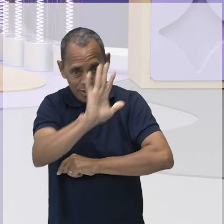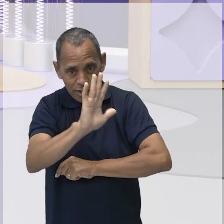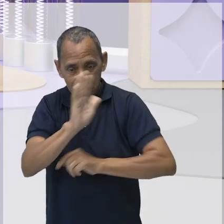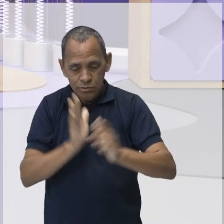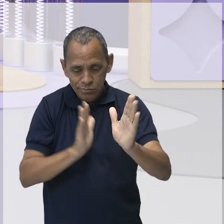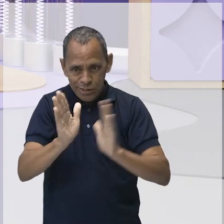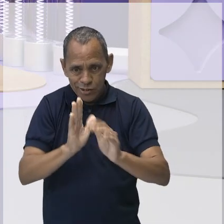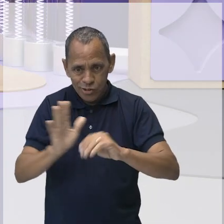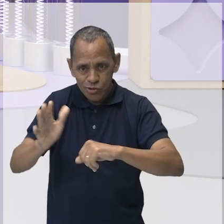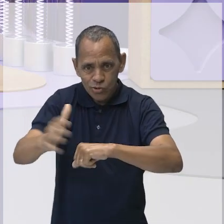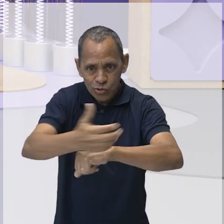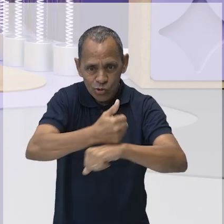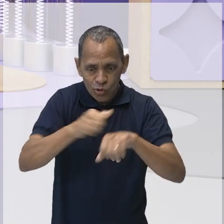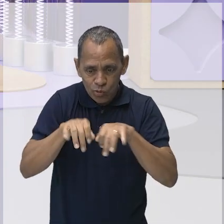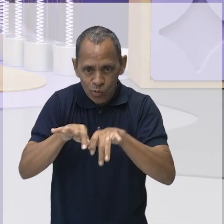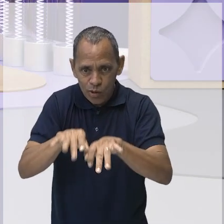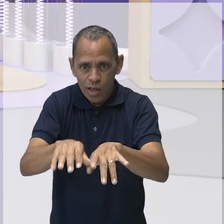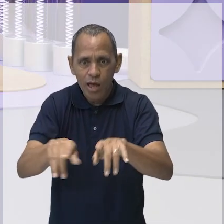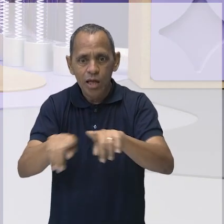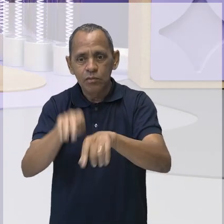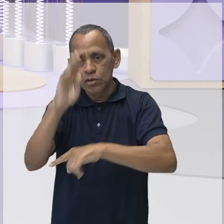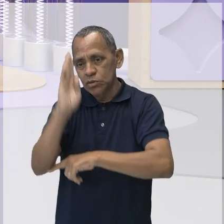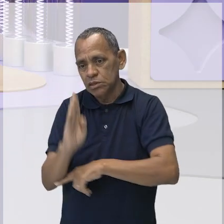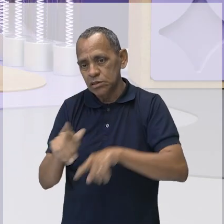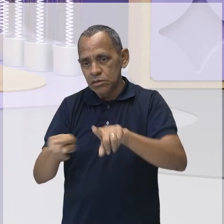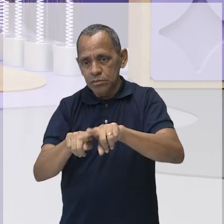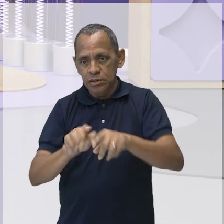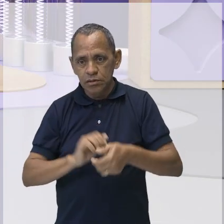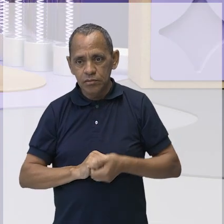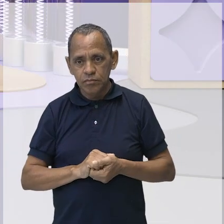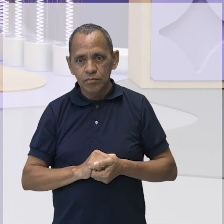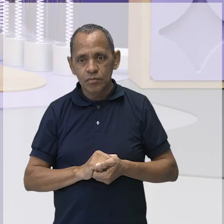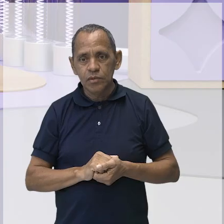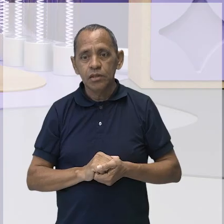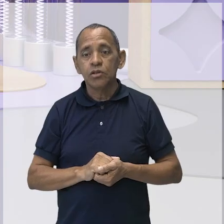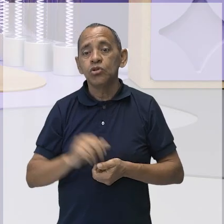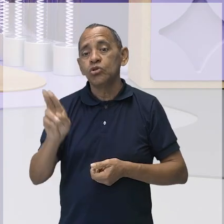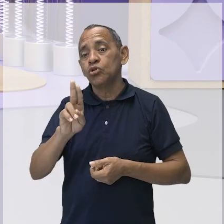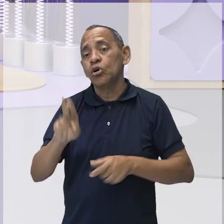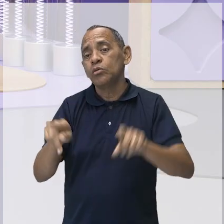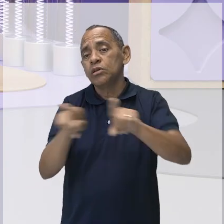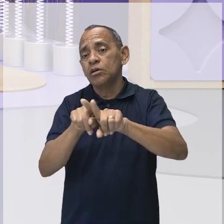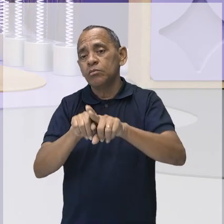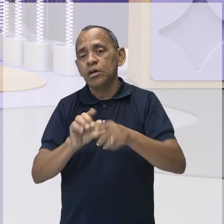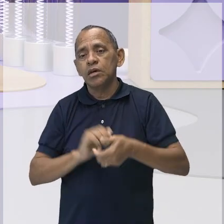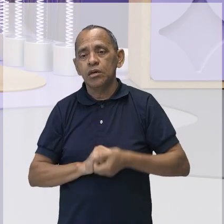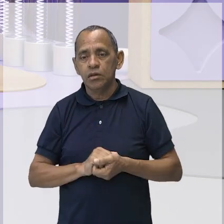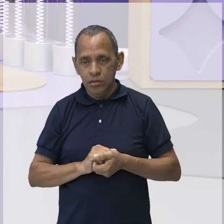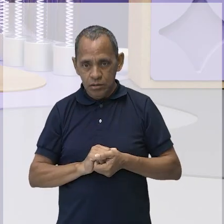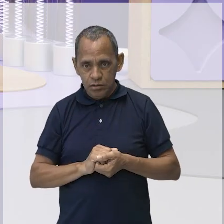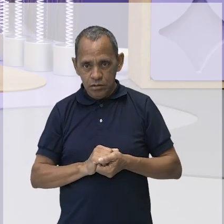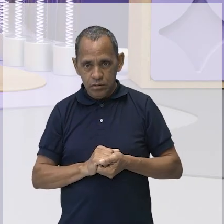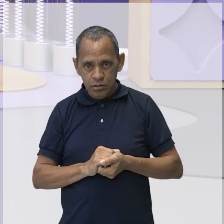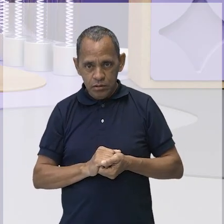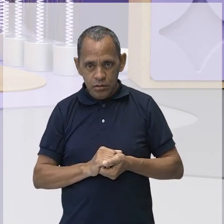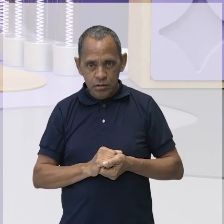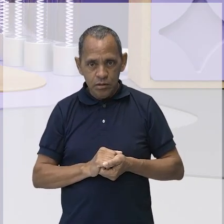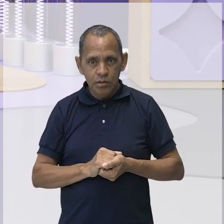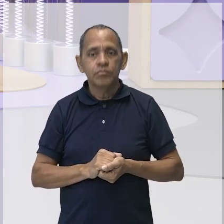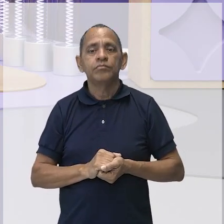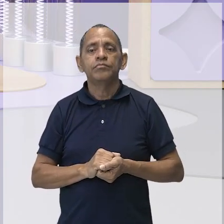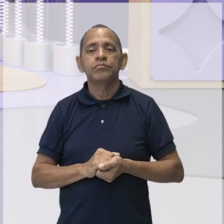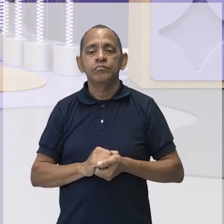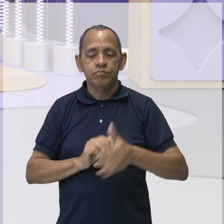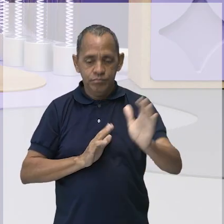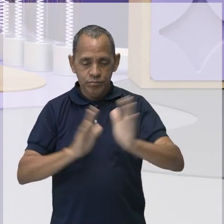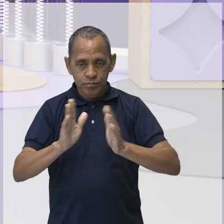colonial brasileiro. São também chamadas de forma muito ruim, muito feia, a religião dos escravos,